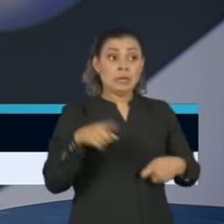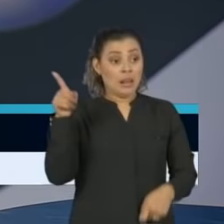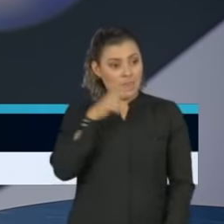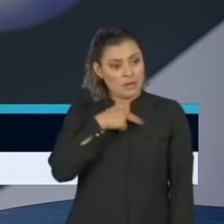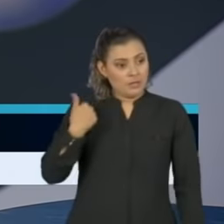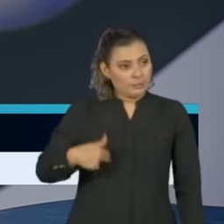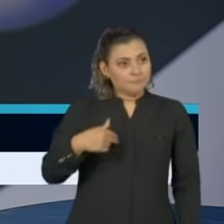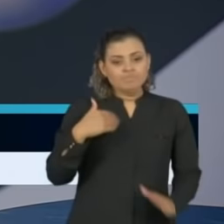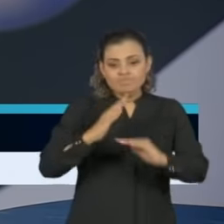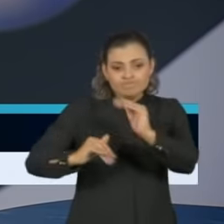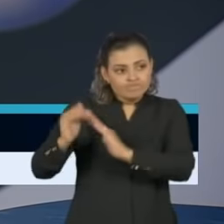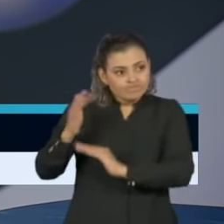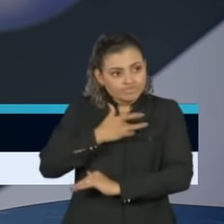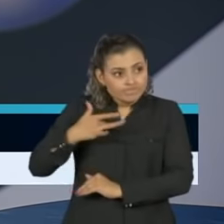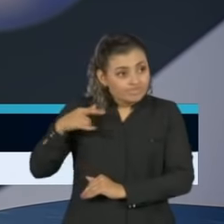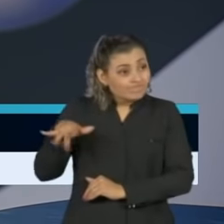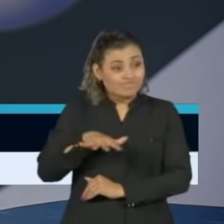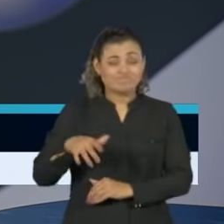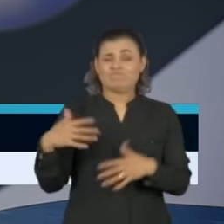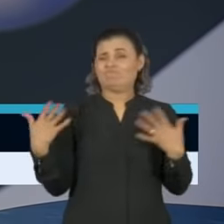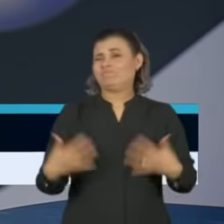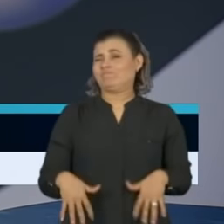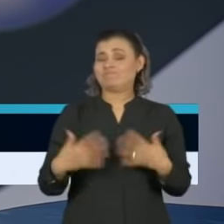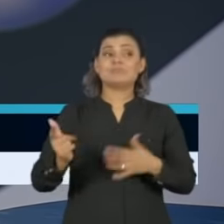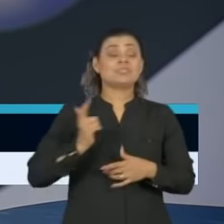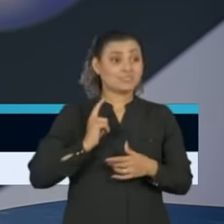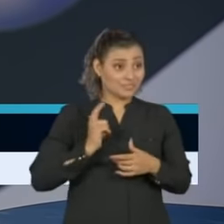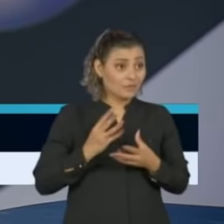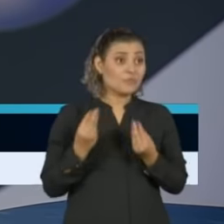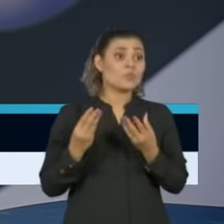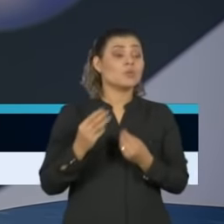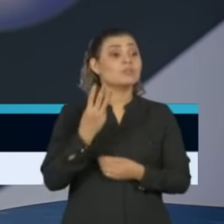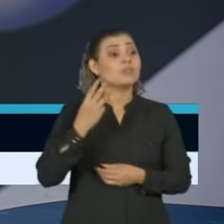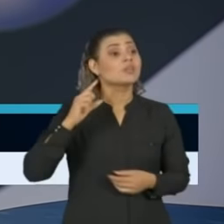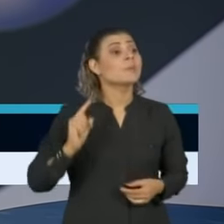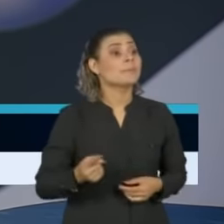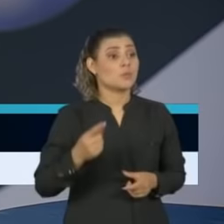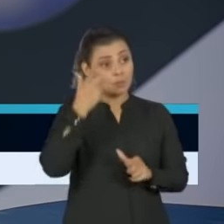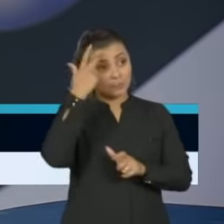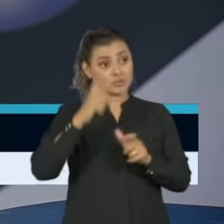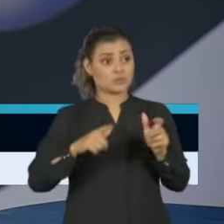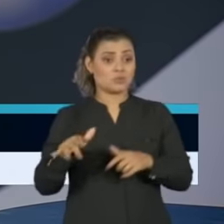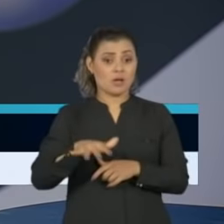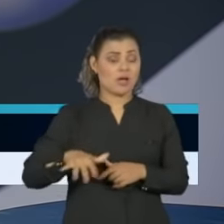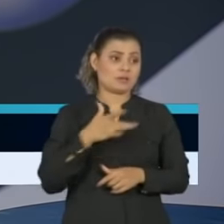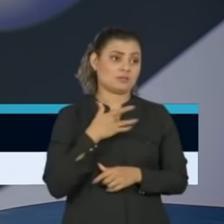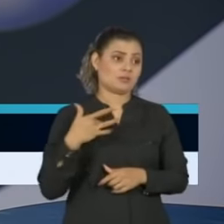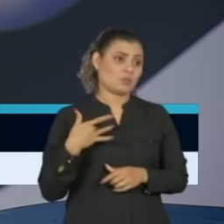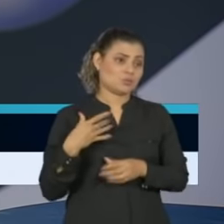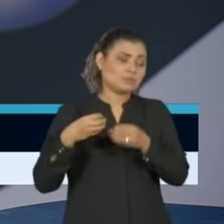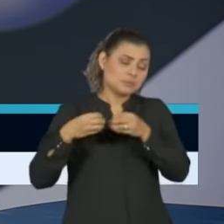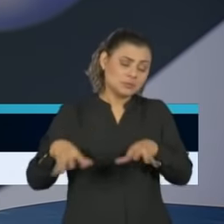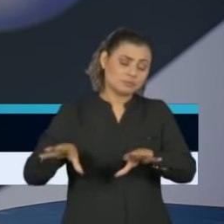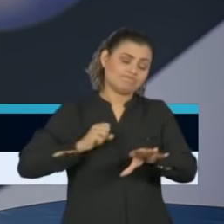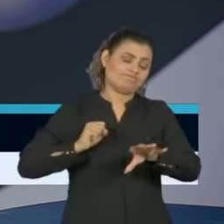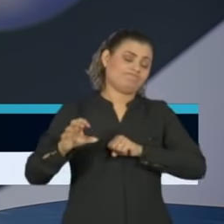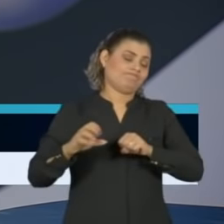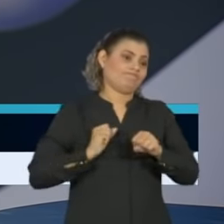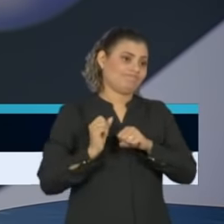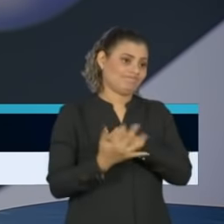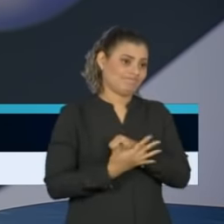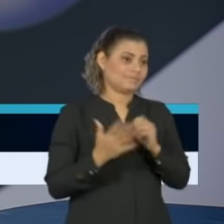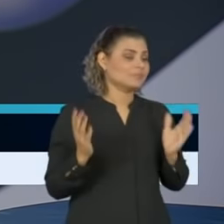os profissionais de saúde foram pesadamente atingidos no começo, eram mais de 3 mil pessoas dessa área que foram infectados